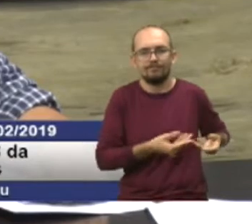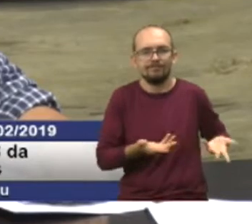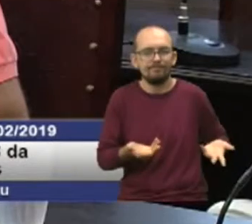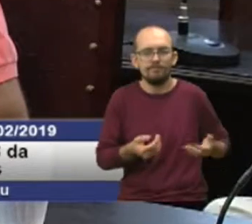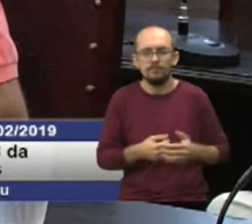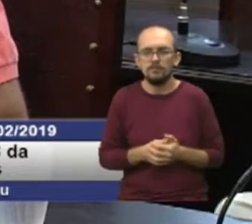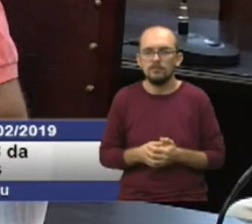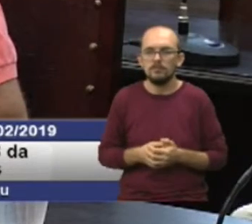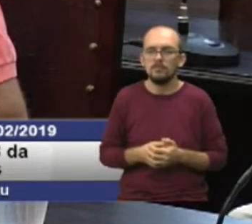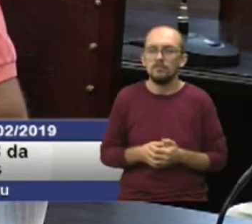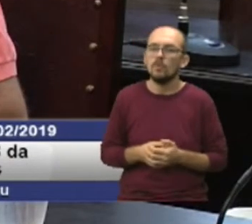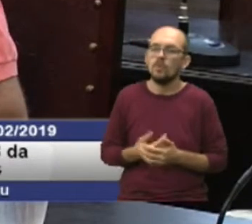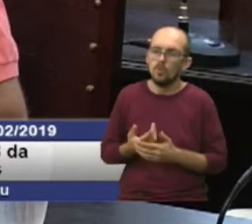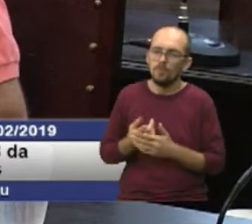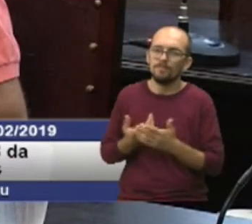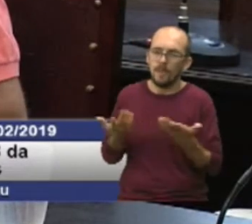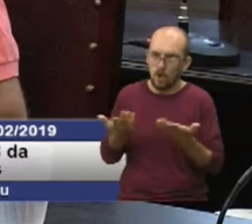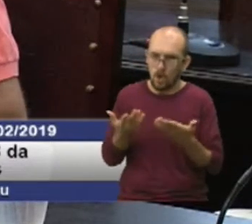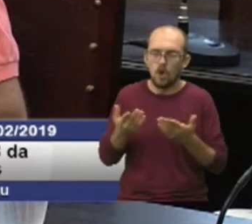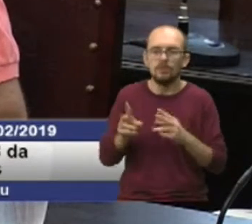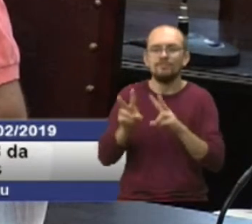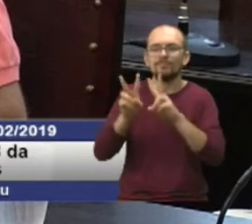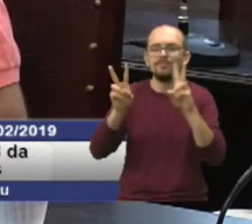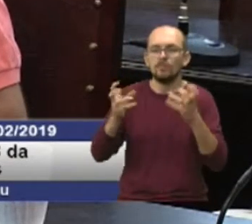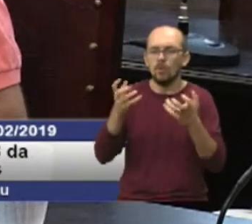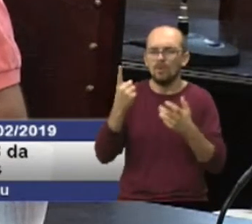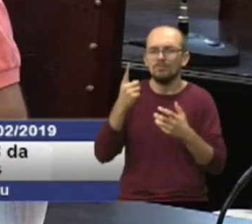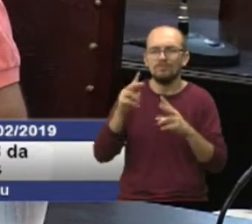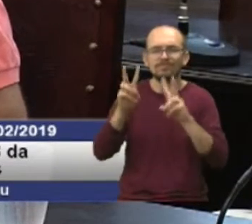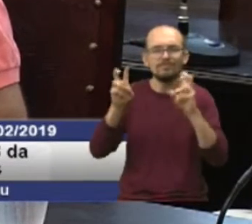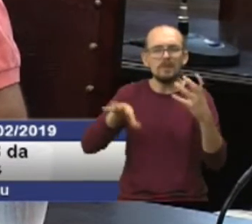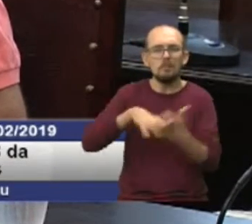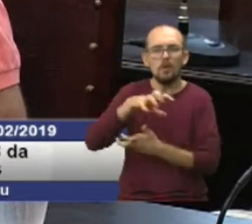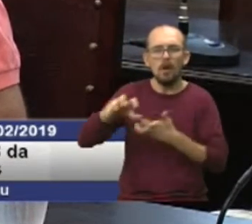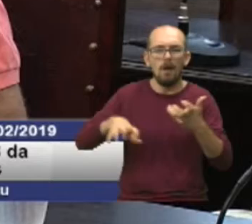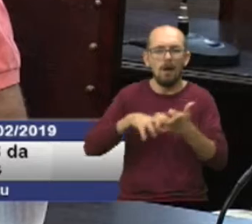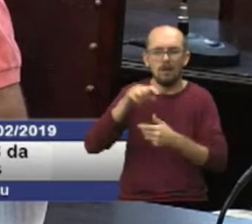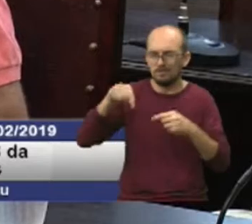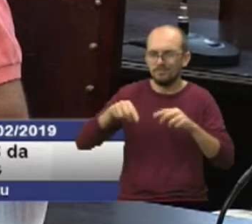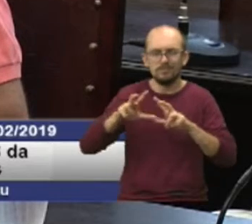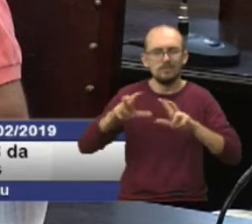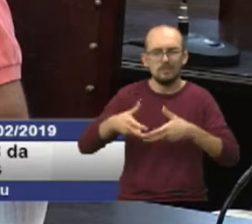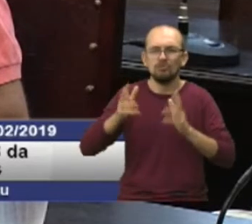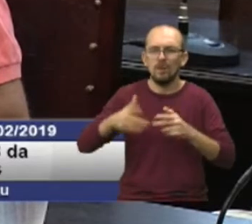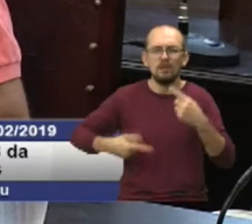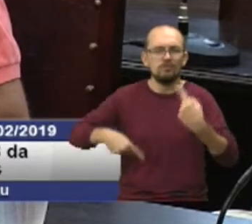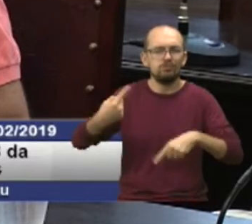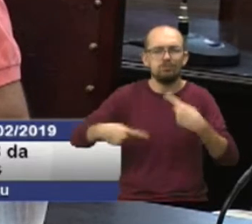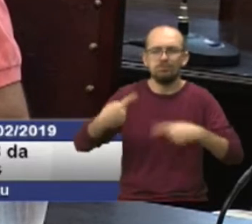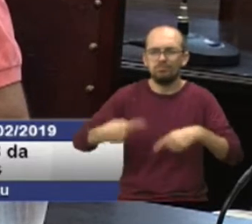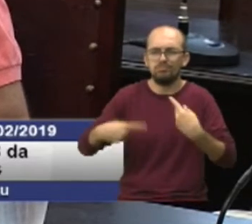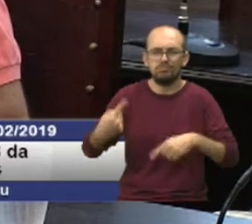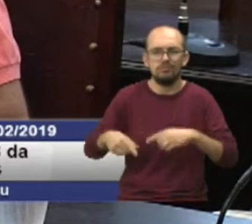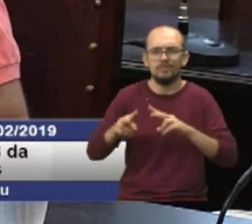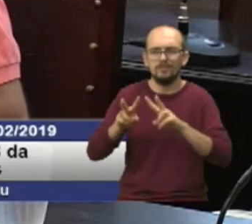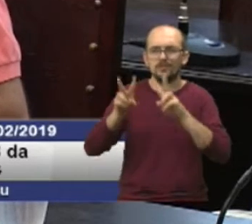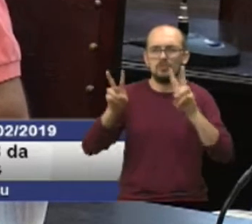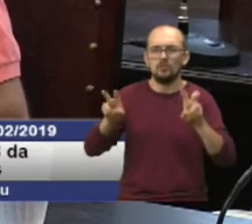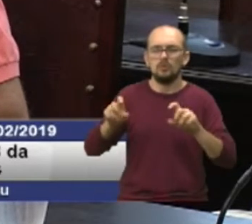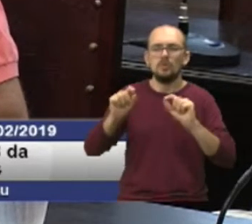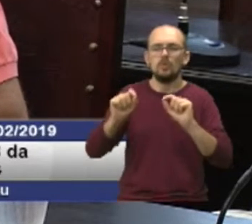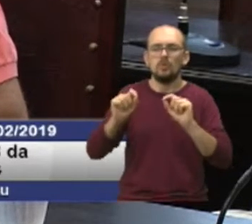vamos entrar numa questão polêmica, que essa casa já falou muito e vem discutindo muito, tá? A respeito